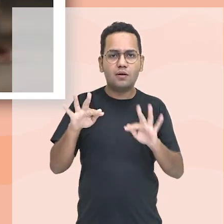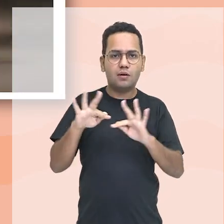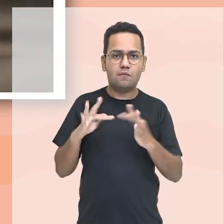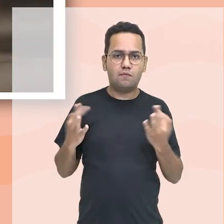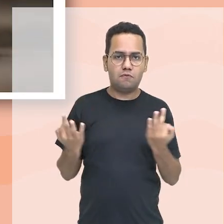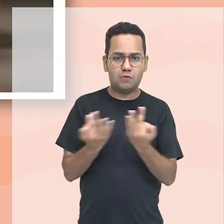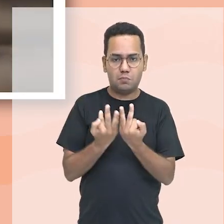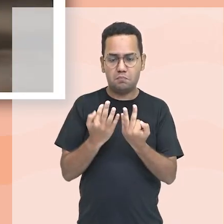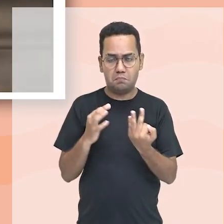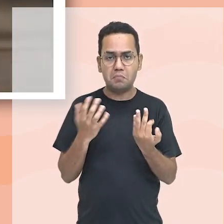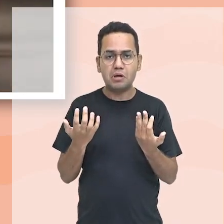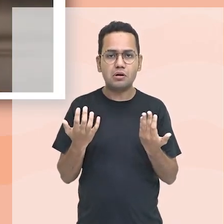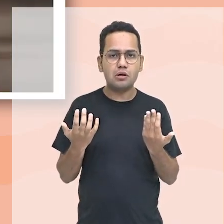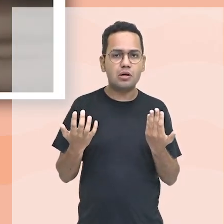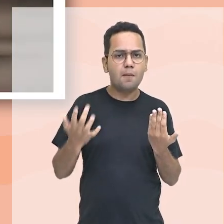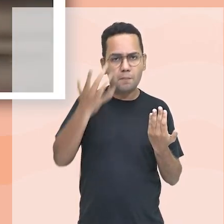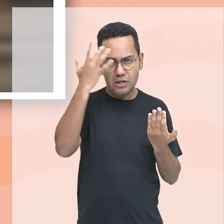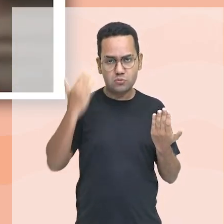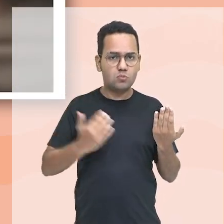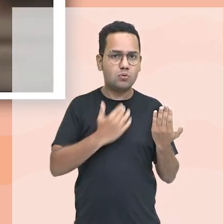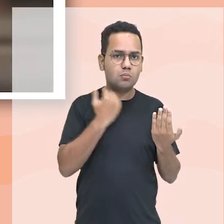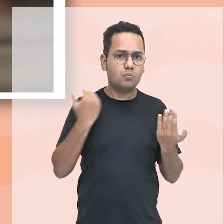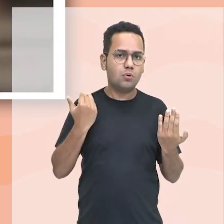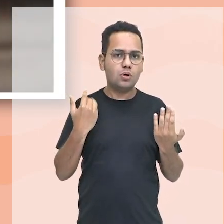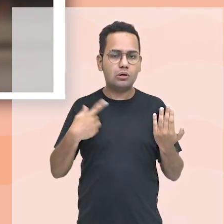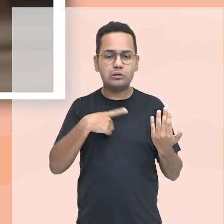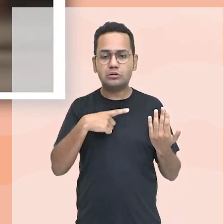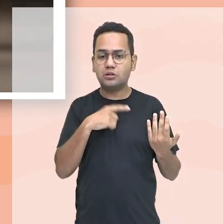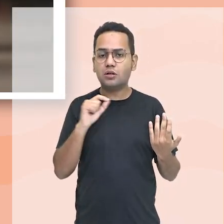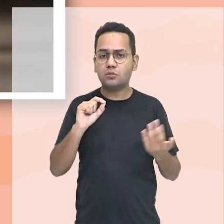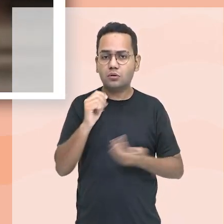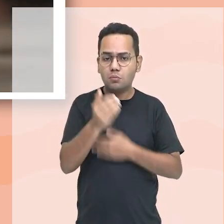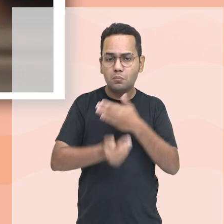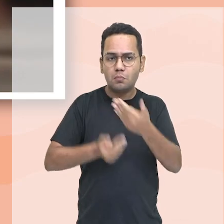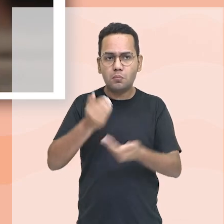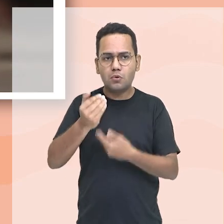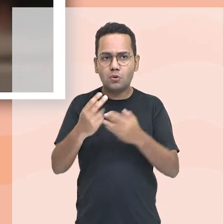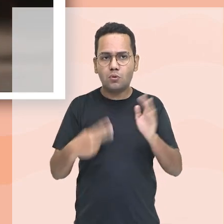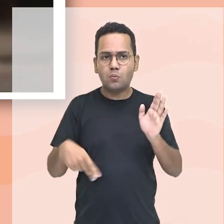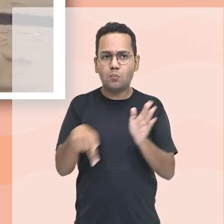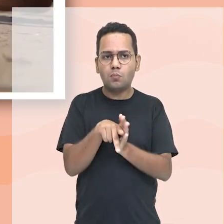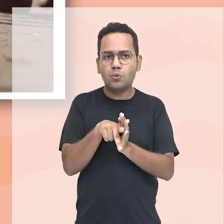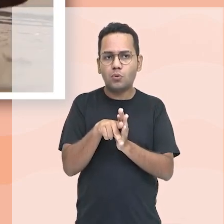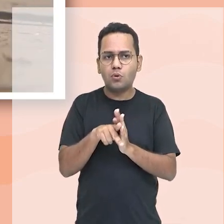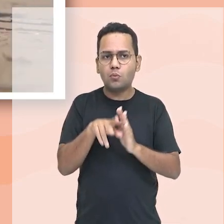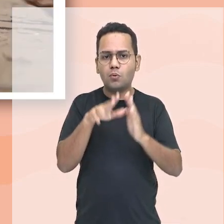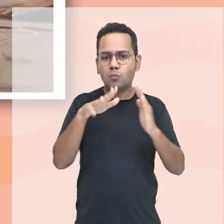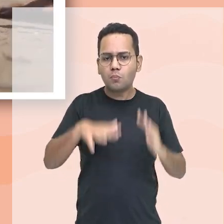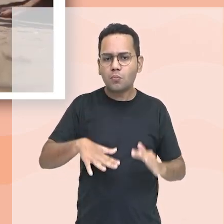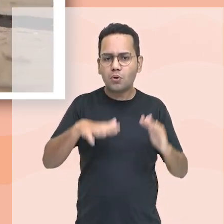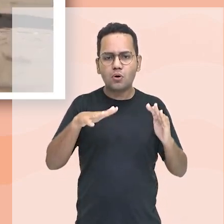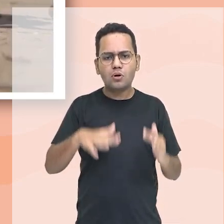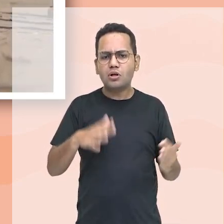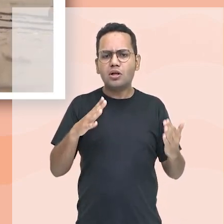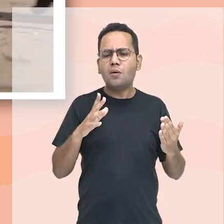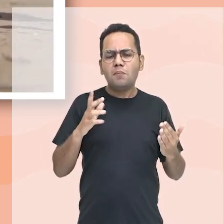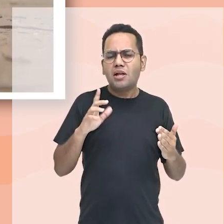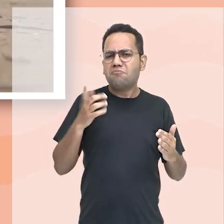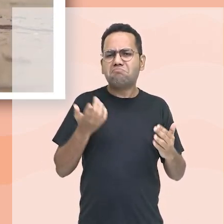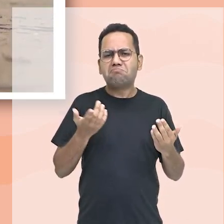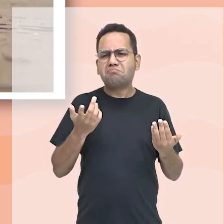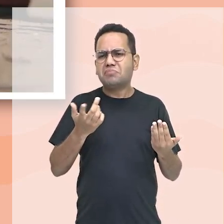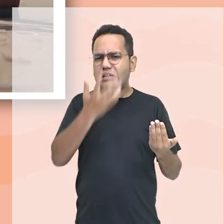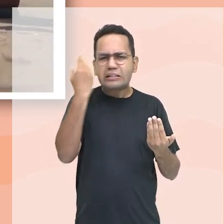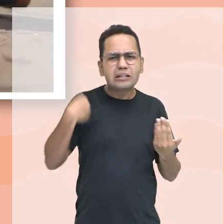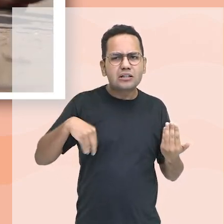querido faz esse processo de ritual para retirada do luto, né? O